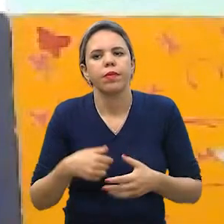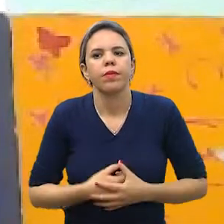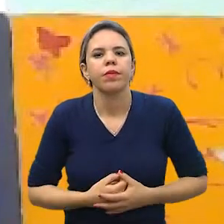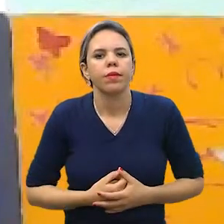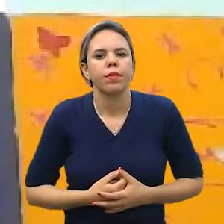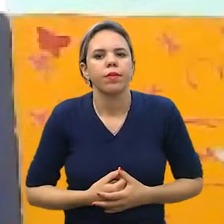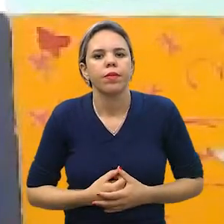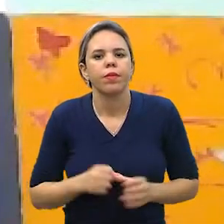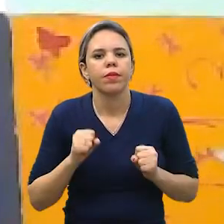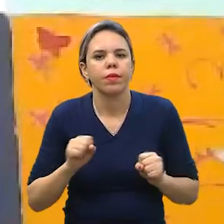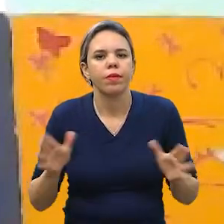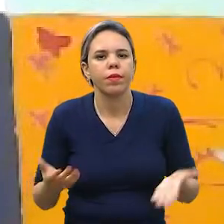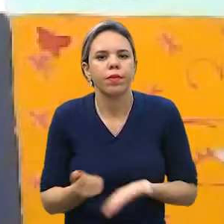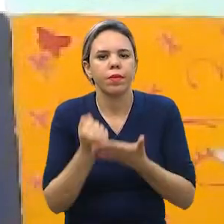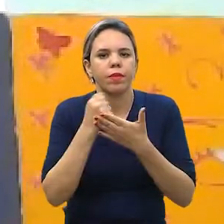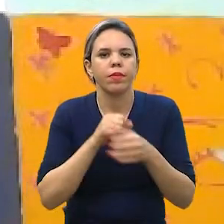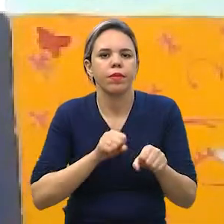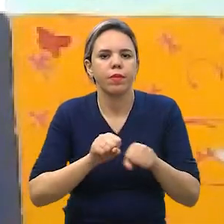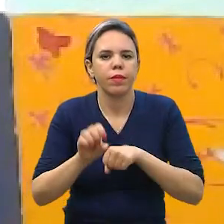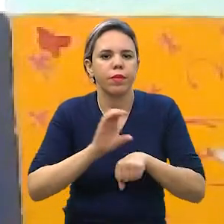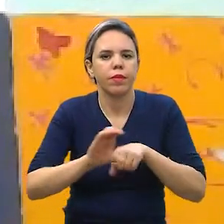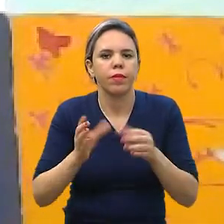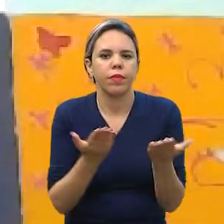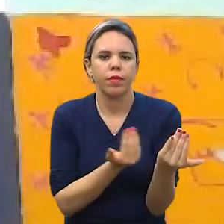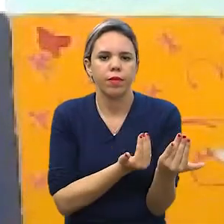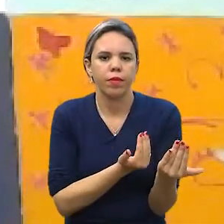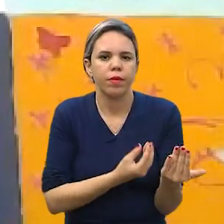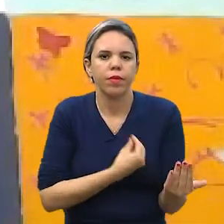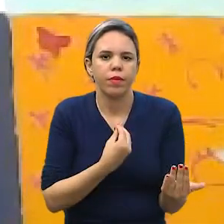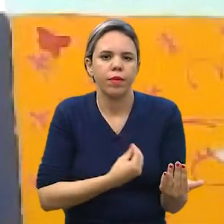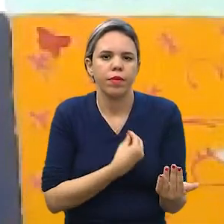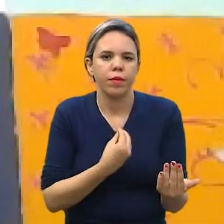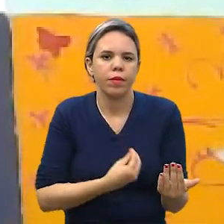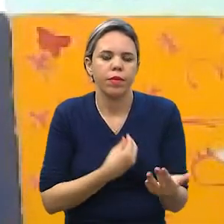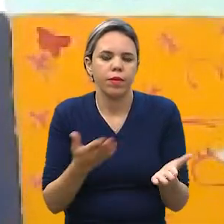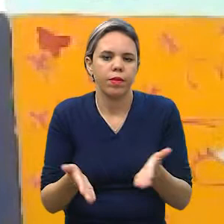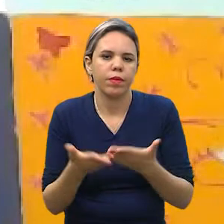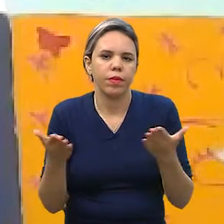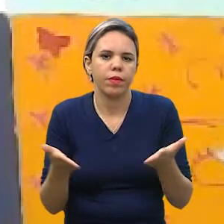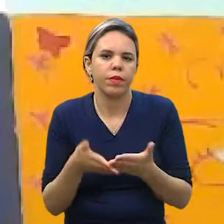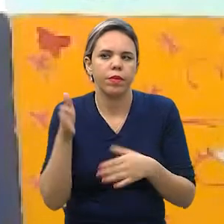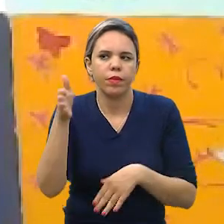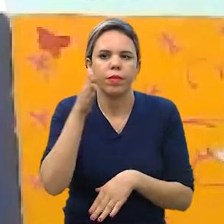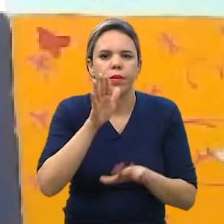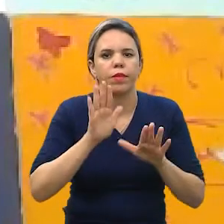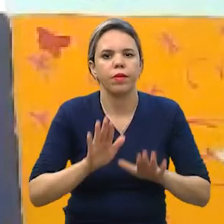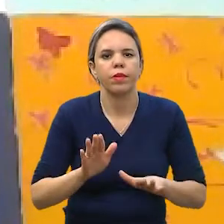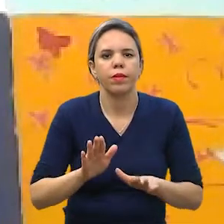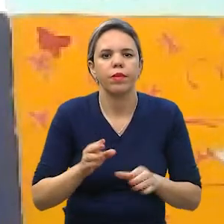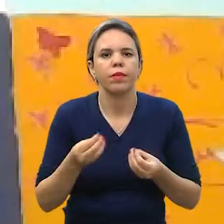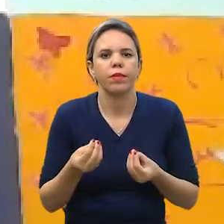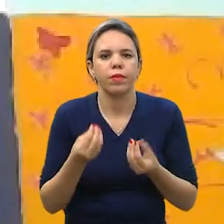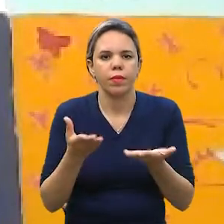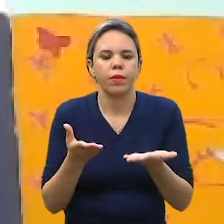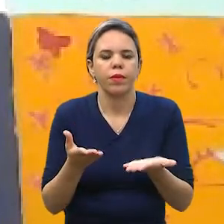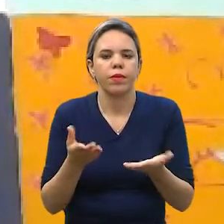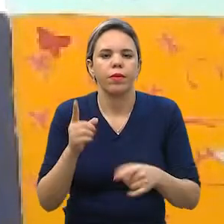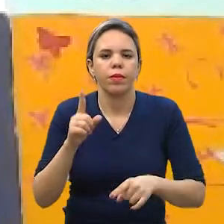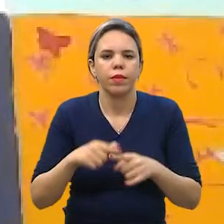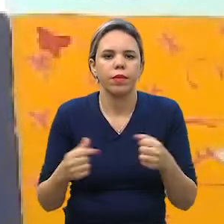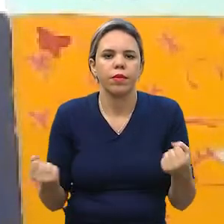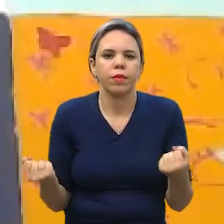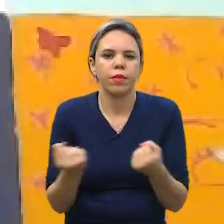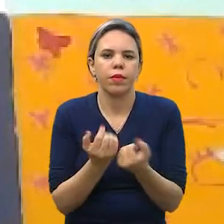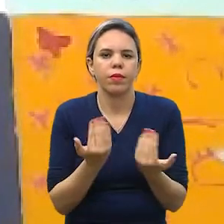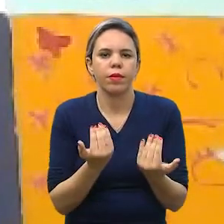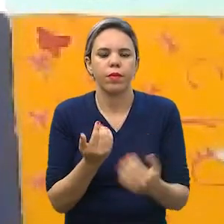trabalho, era poder contribuir na formação de jovens que viviam em situação de vulnerabilidade. Então, dar alguma ferramenta para que